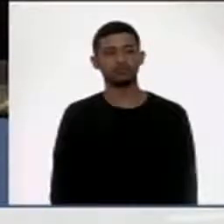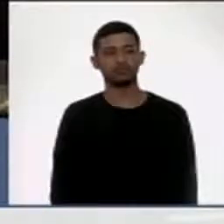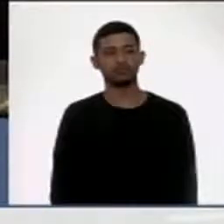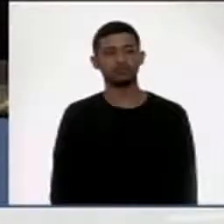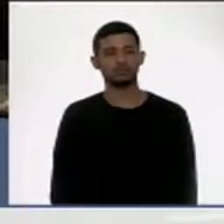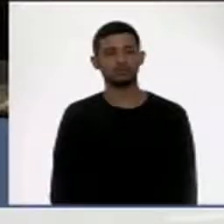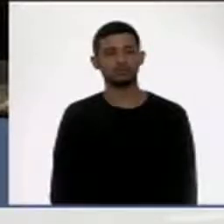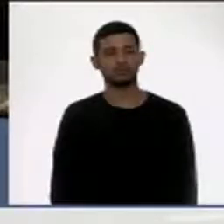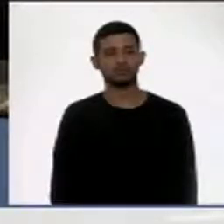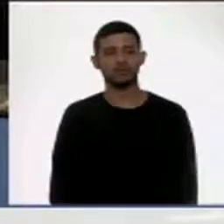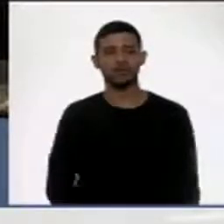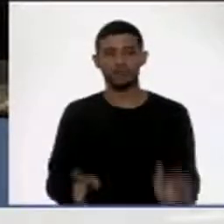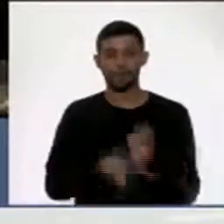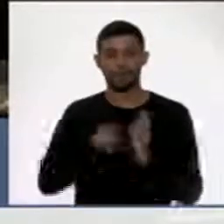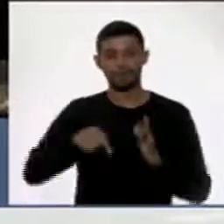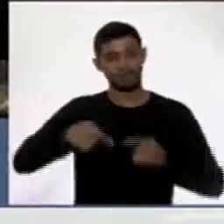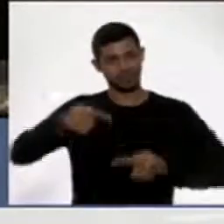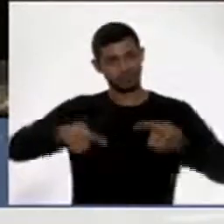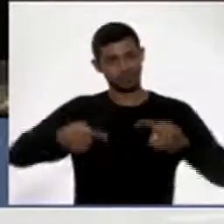do parlamento.